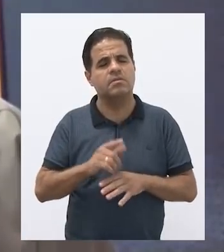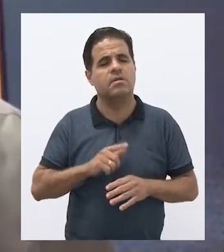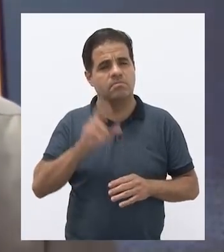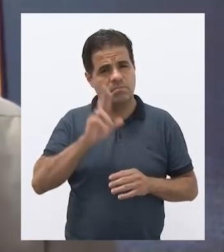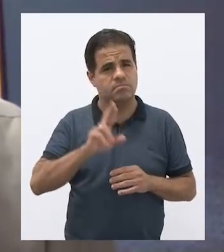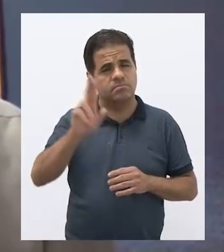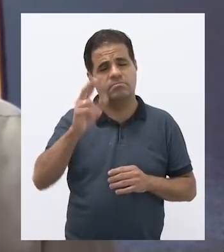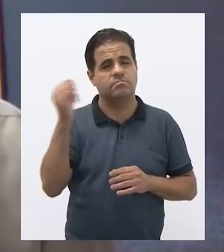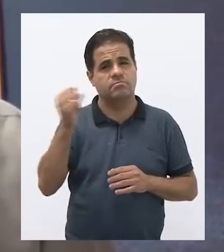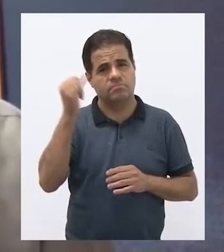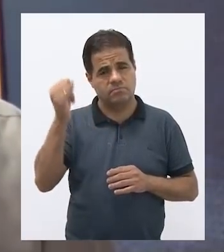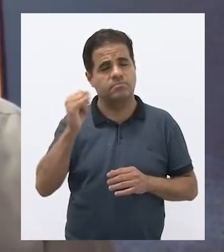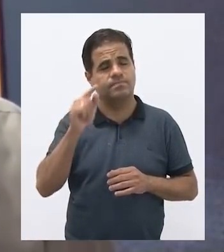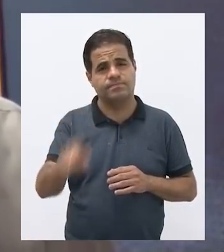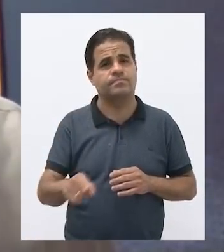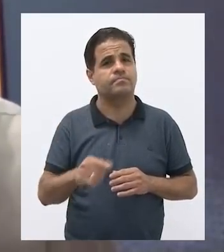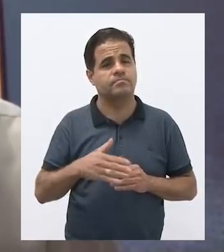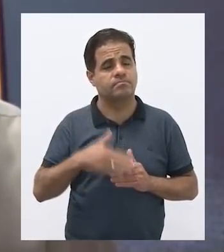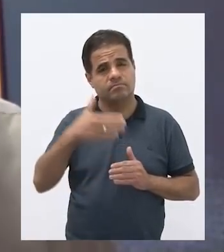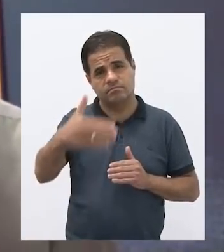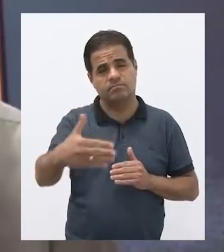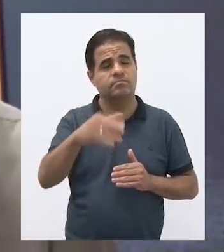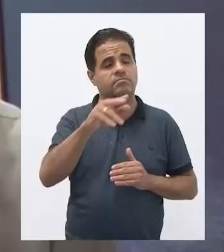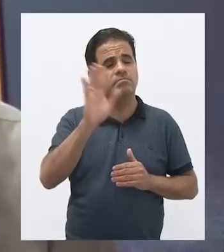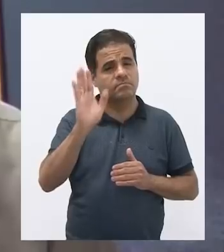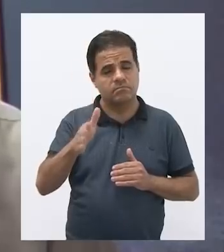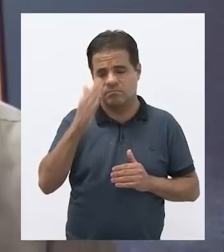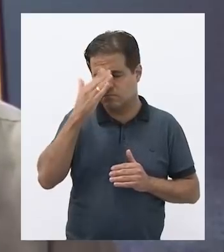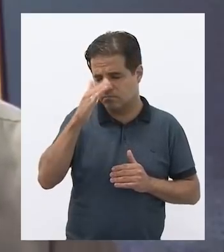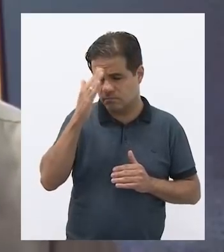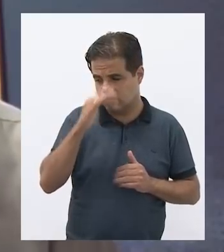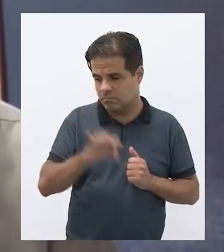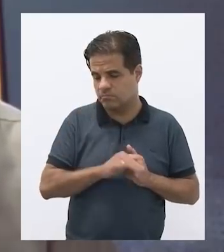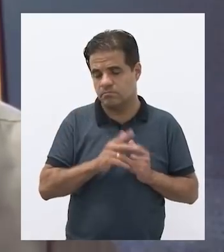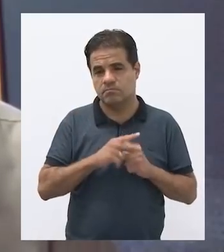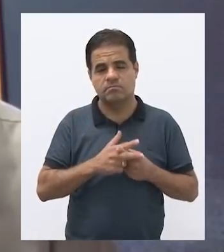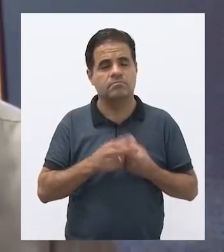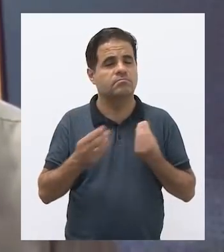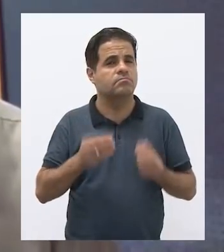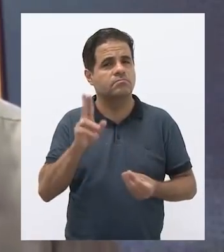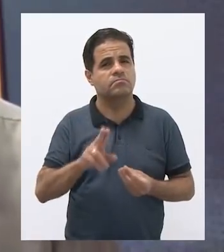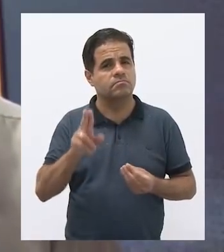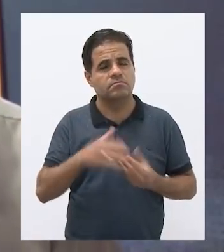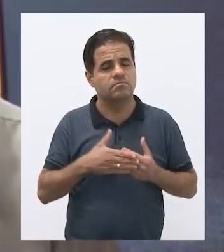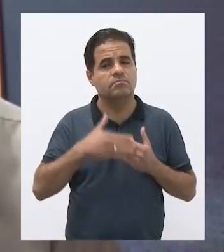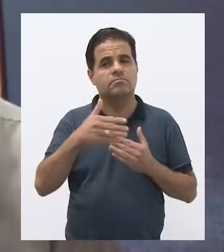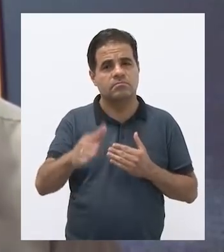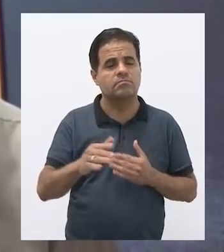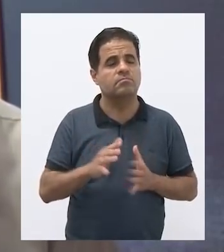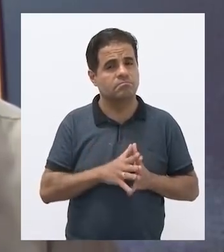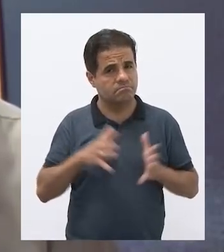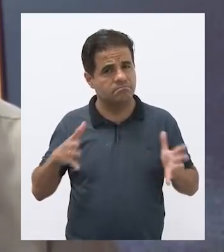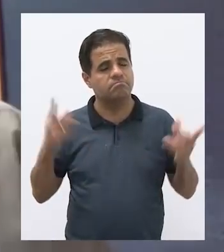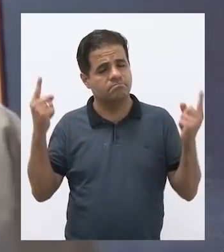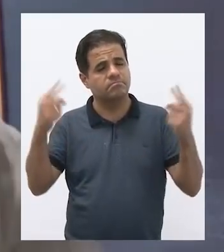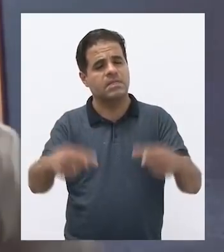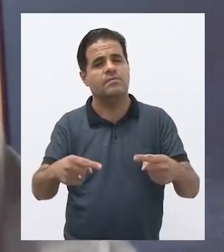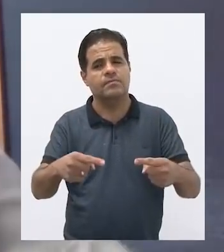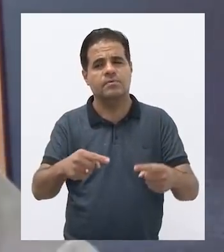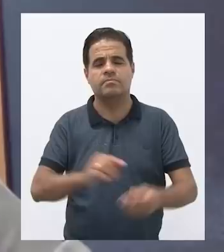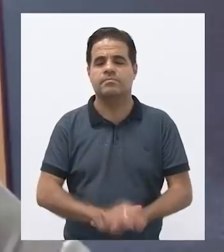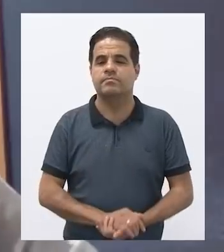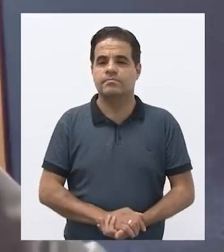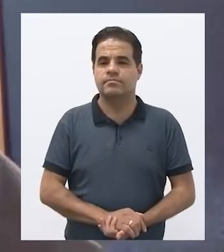nisso, os educadores têm um papel importante nisso, que é o seguinte, eles já entenderam a ferramenta. Como é que usa direito? Esse é o grande desafio.